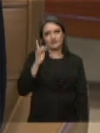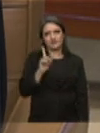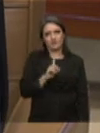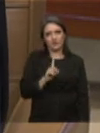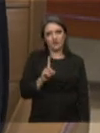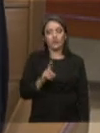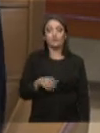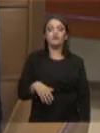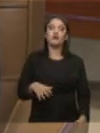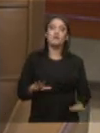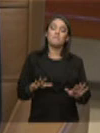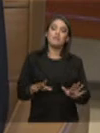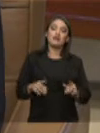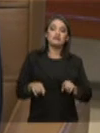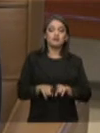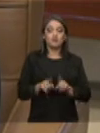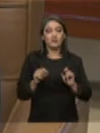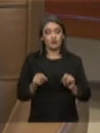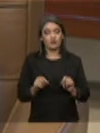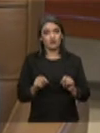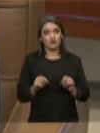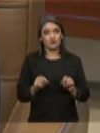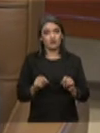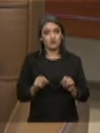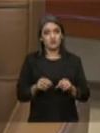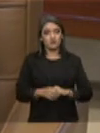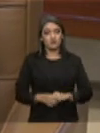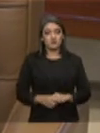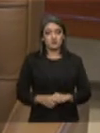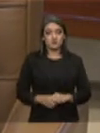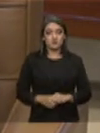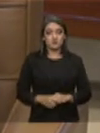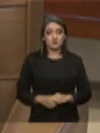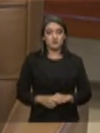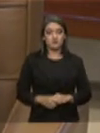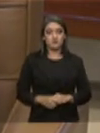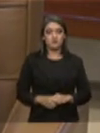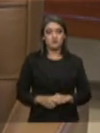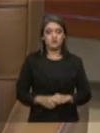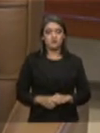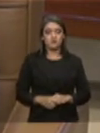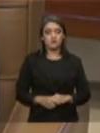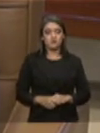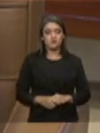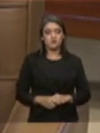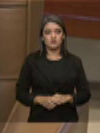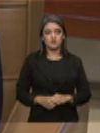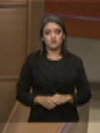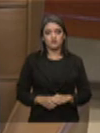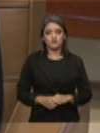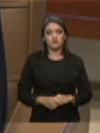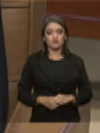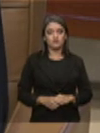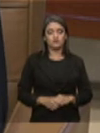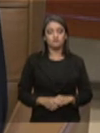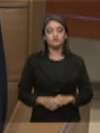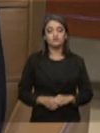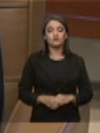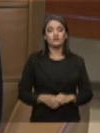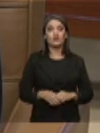lado, obviamente que o próprio sistema, e isso é objeto de muitas discussões, já